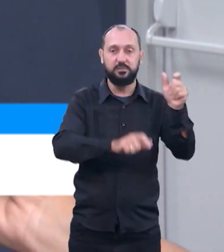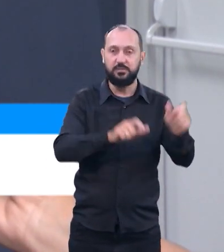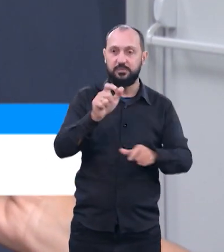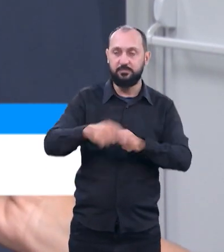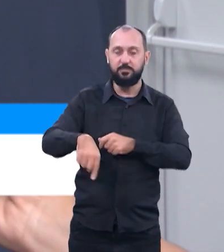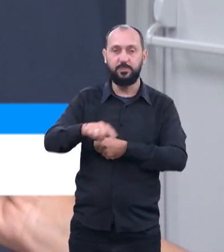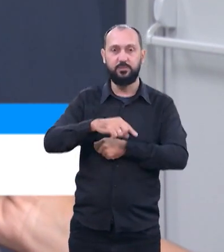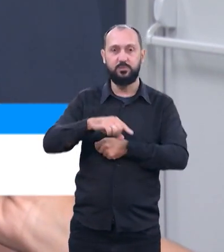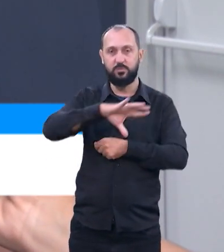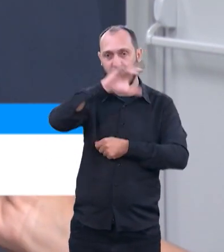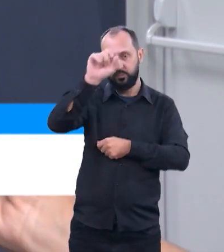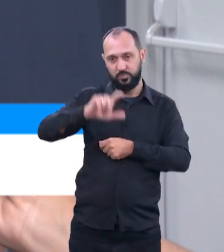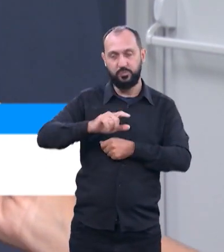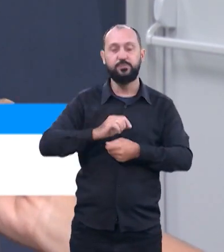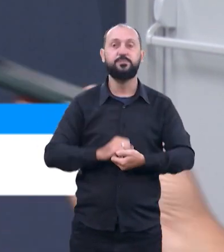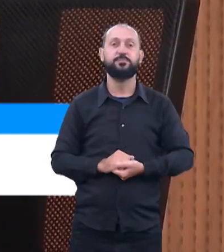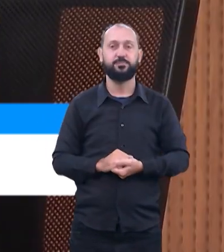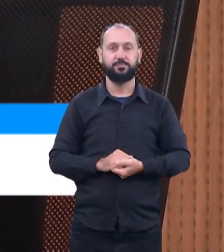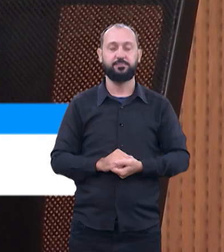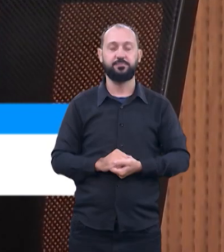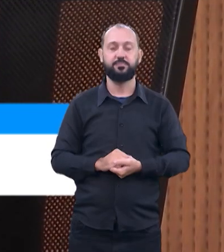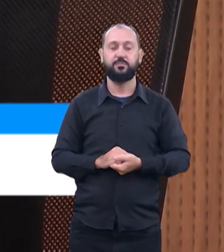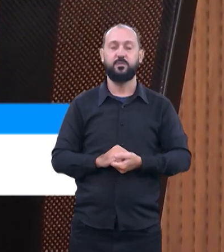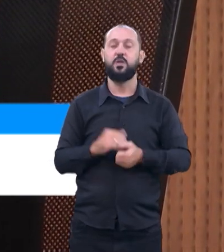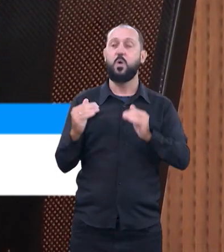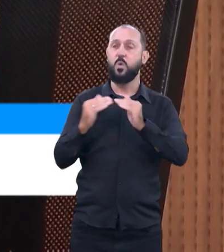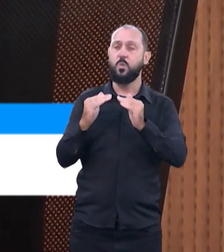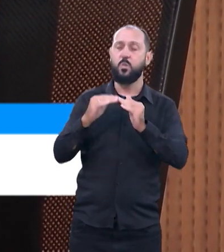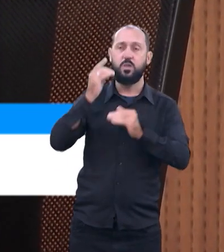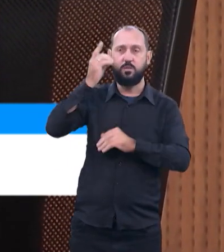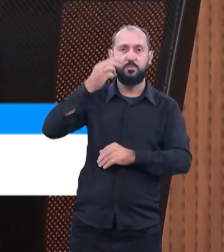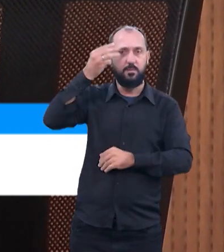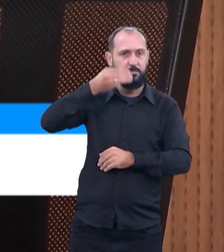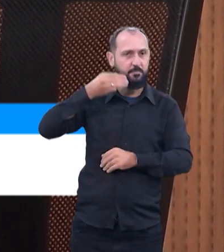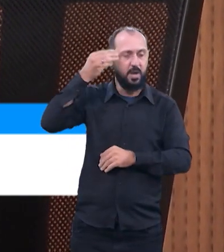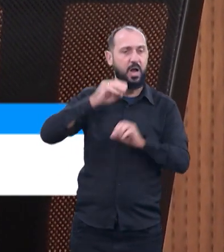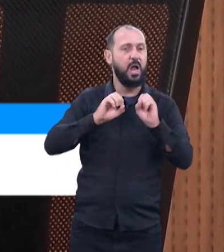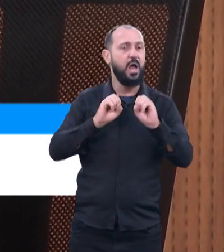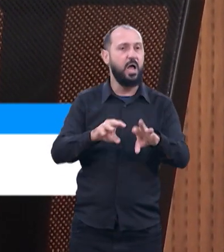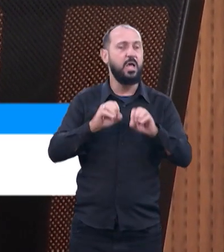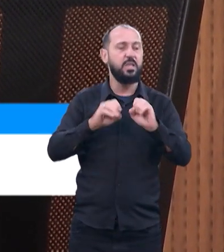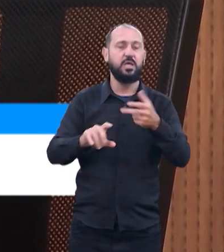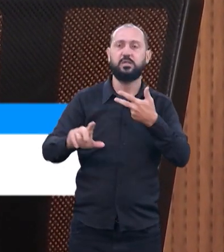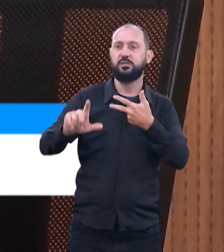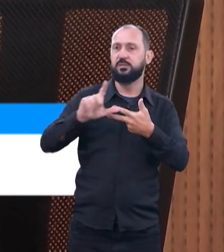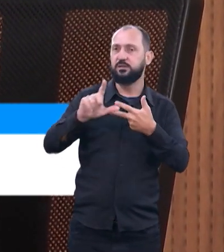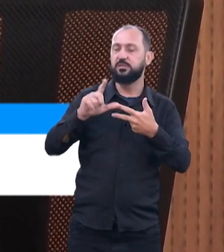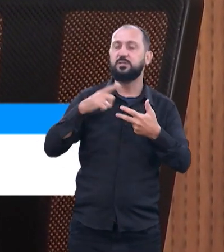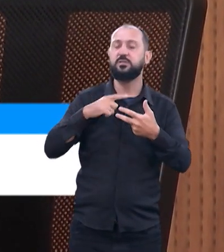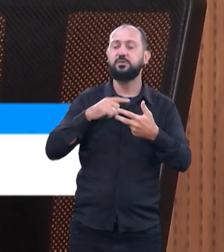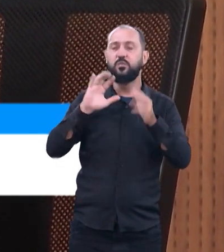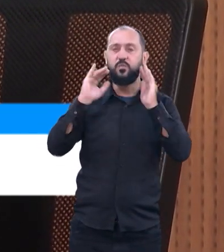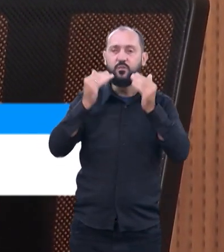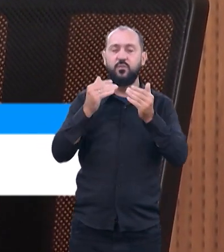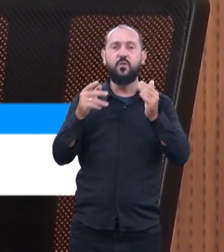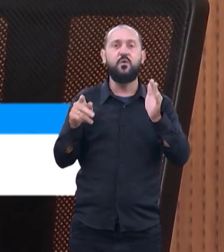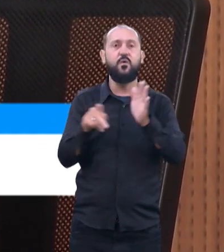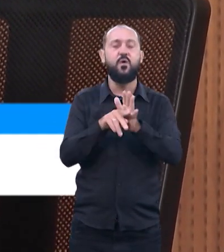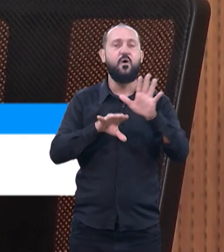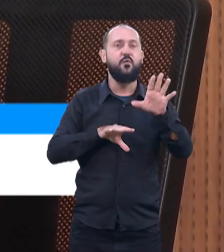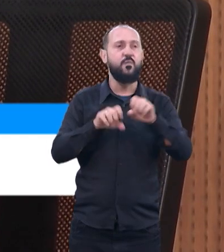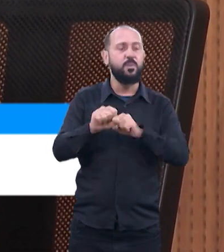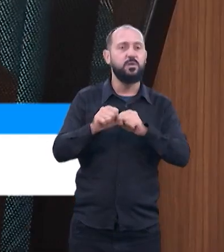cidadão e a cidadã sul-mato-grossense. De acordo com a deputada Mara Caseiro, a educação legislativa tem como foco a